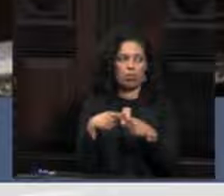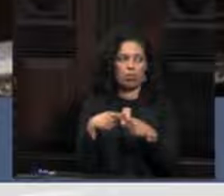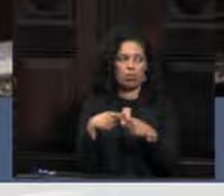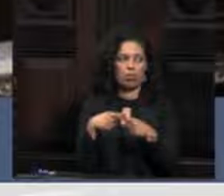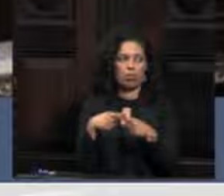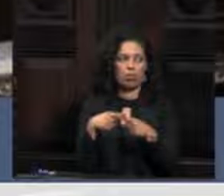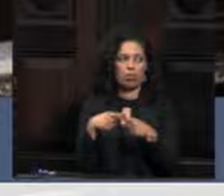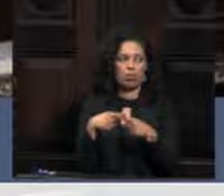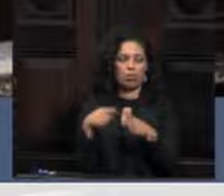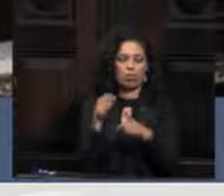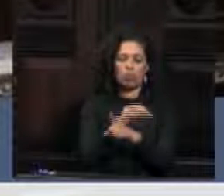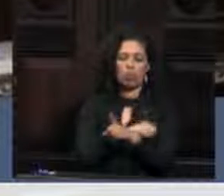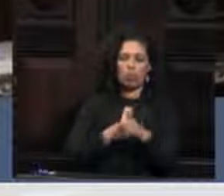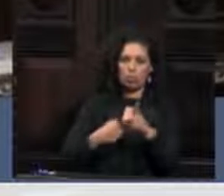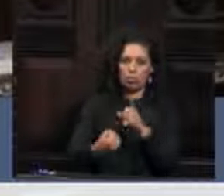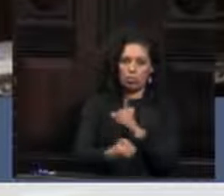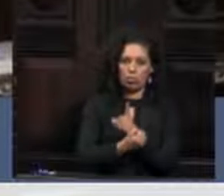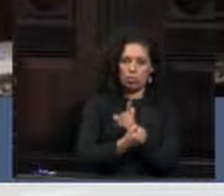a população